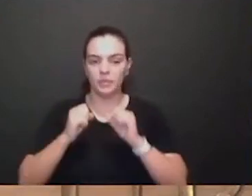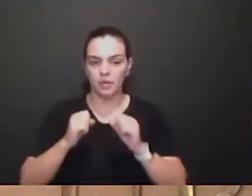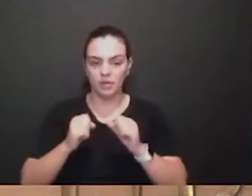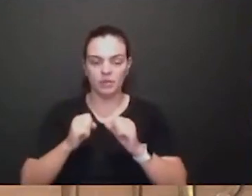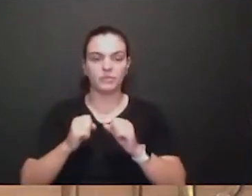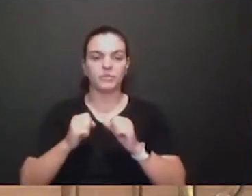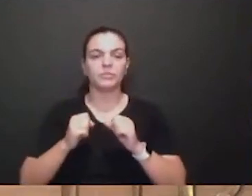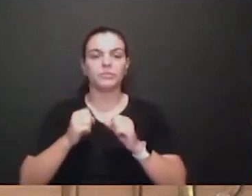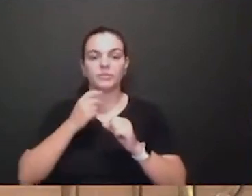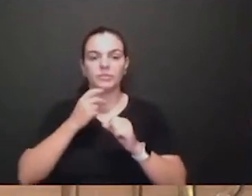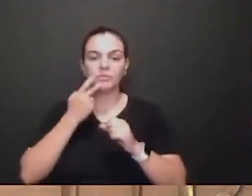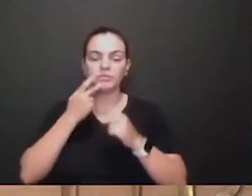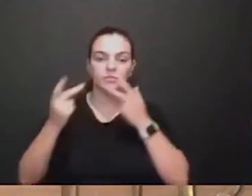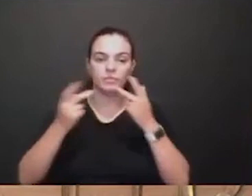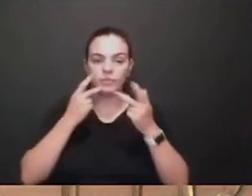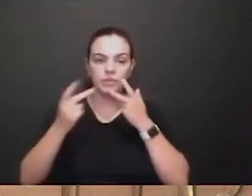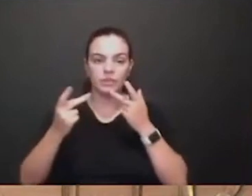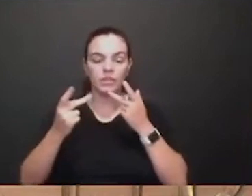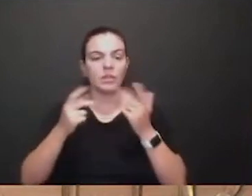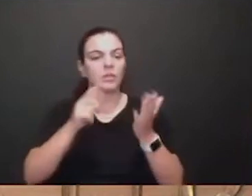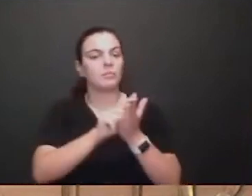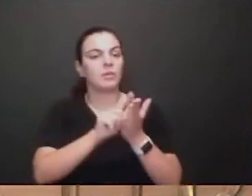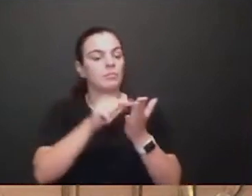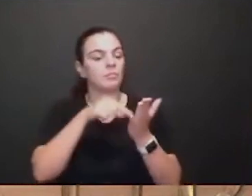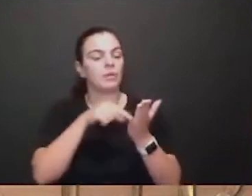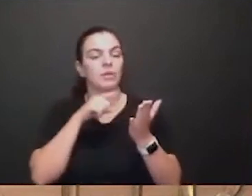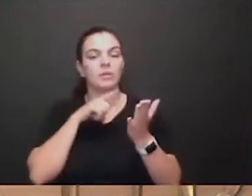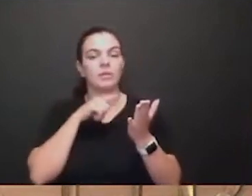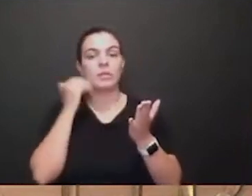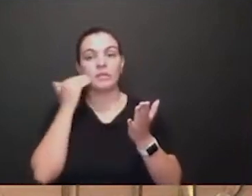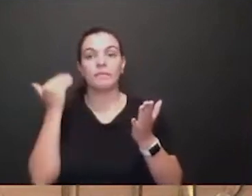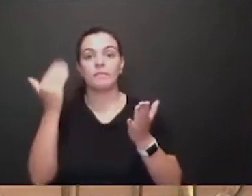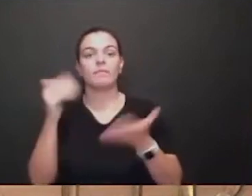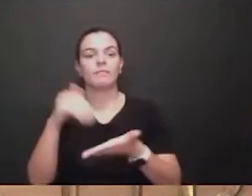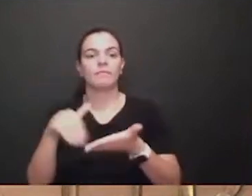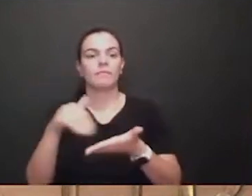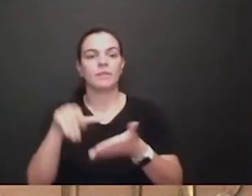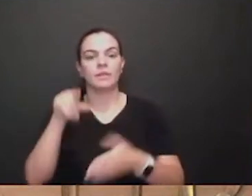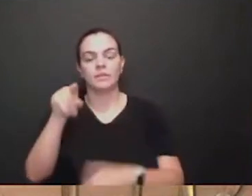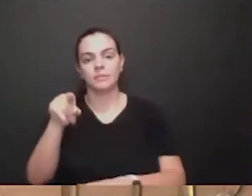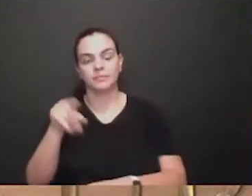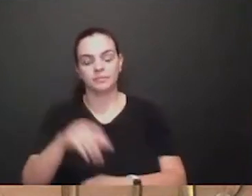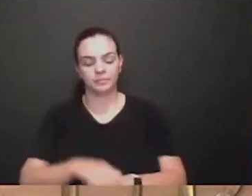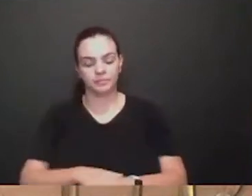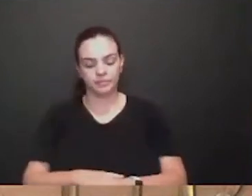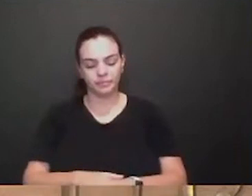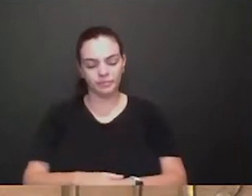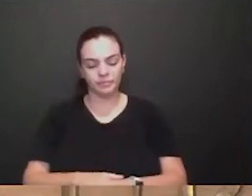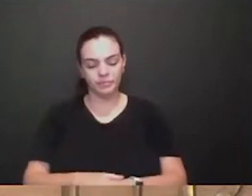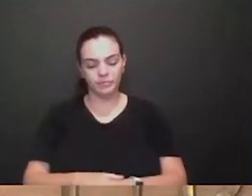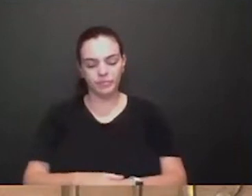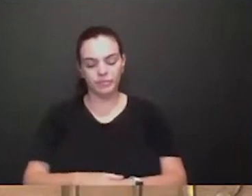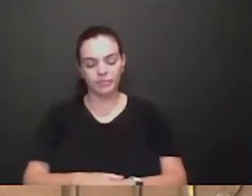nas papeletas disponibilizadas na recepção do plenário e a equipe do cerimonial. Os que acompanham a